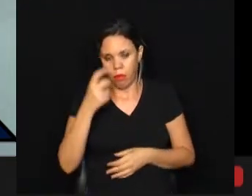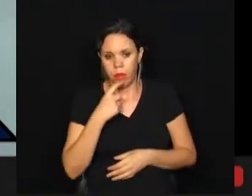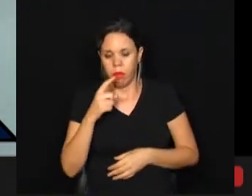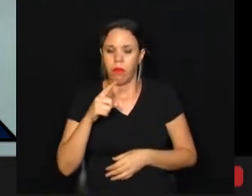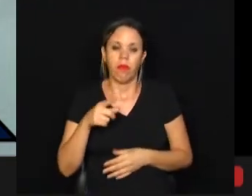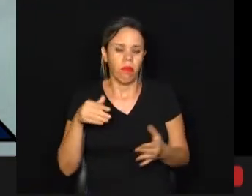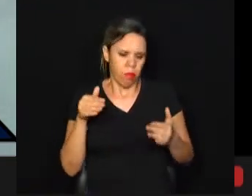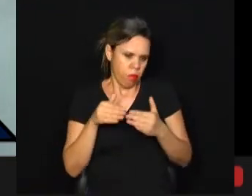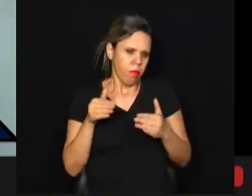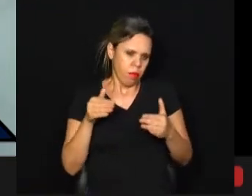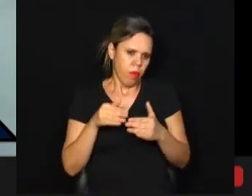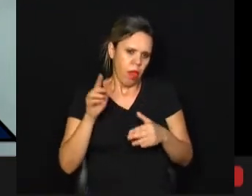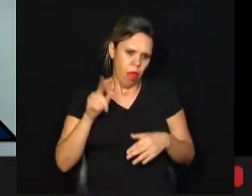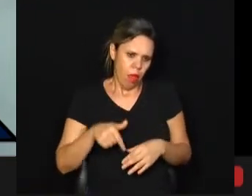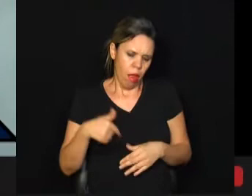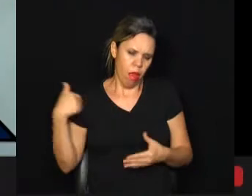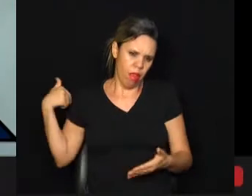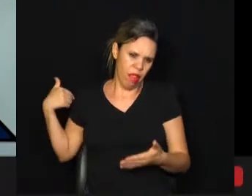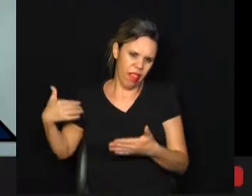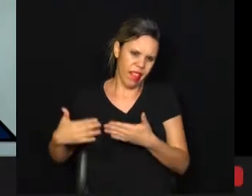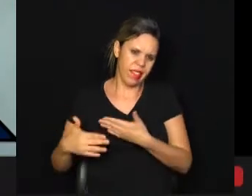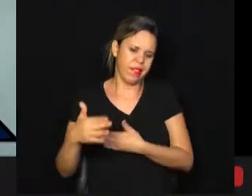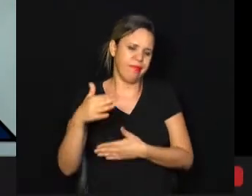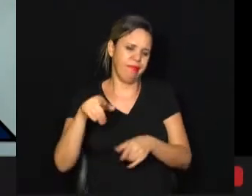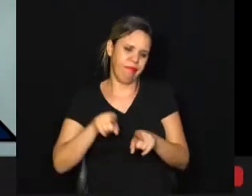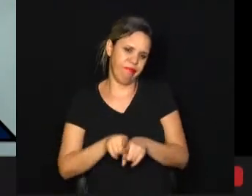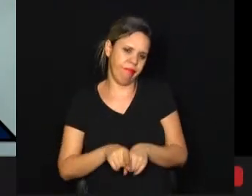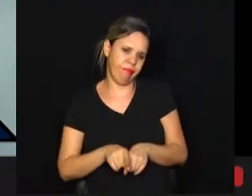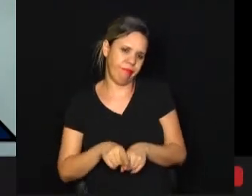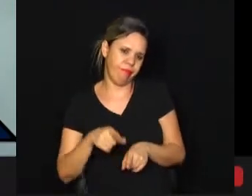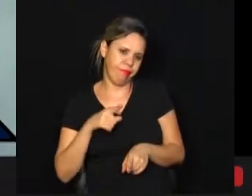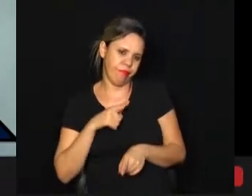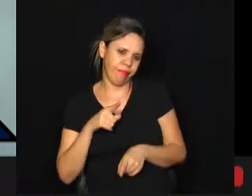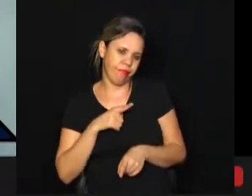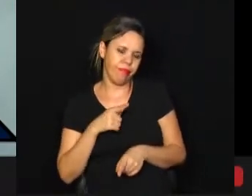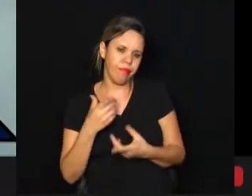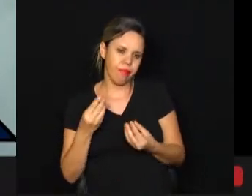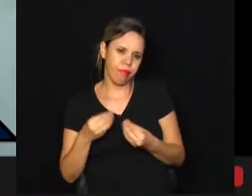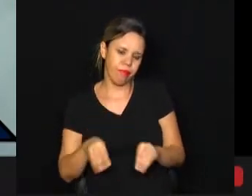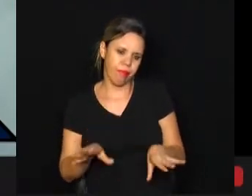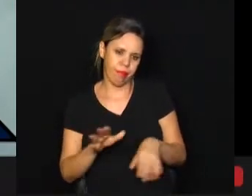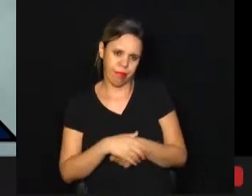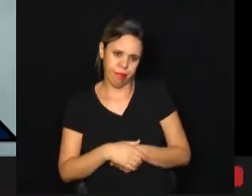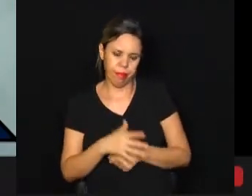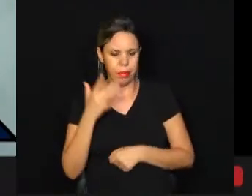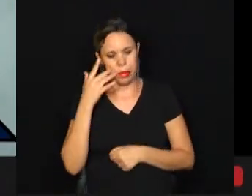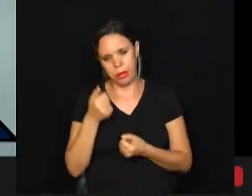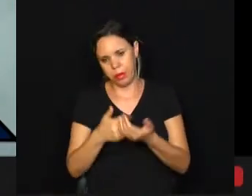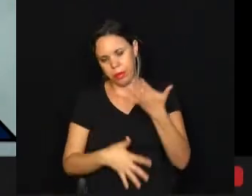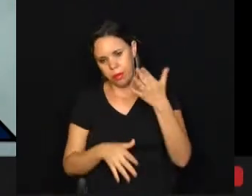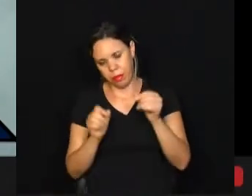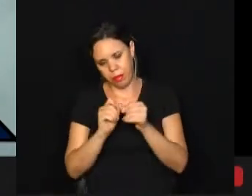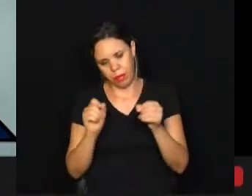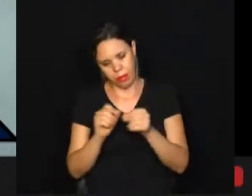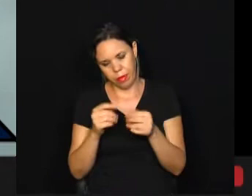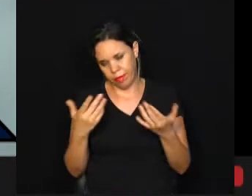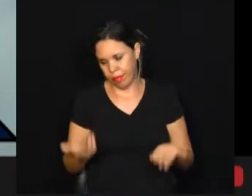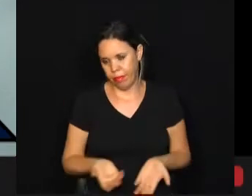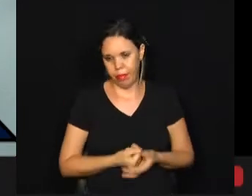concordo, ultimamente ela tem deixado a desejar, né? Eu acho que tem muita coisa que podia ser